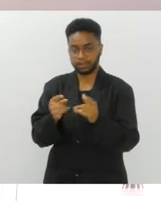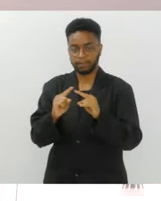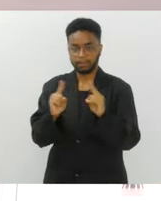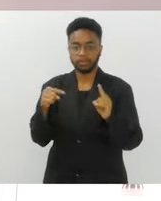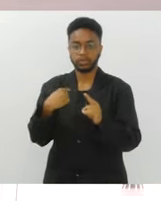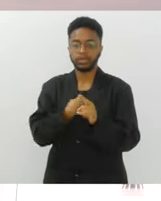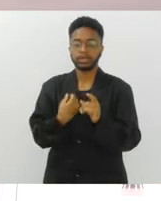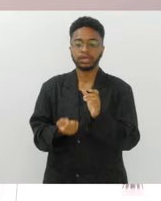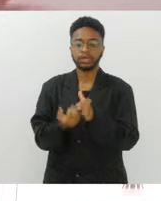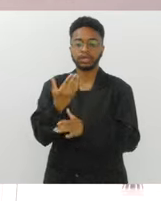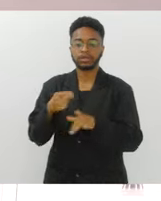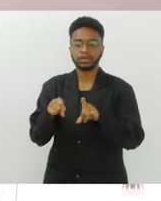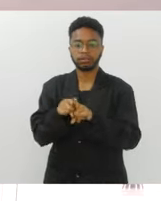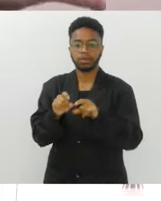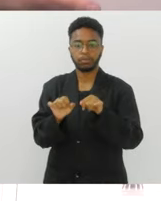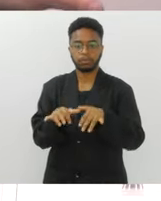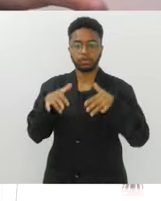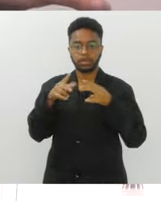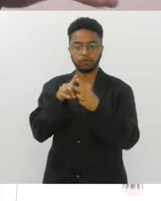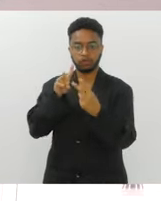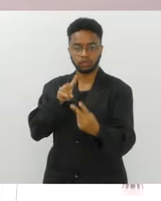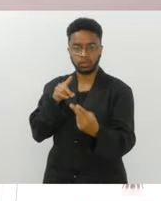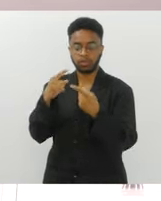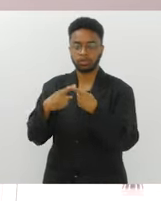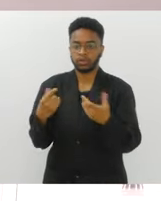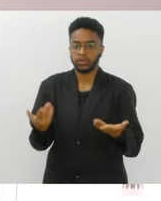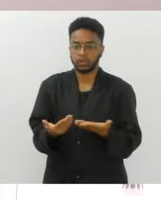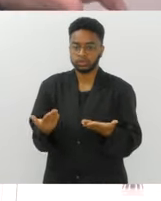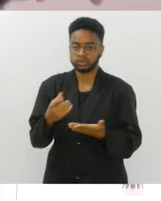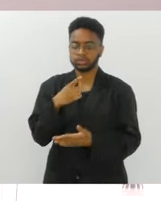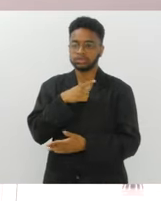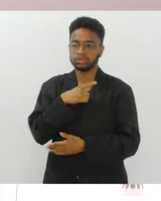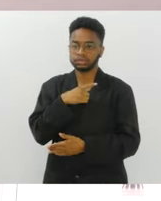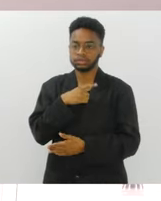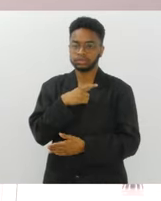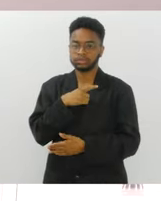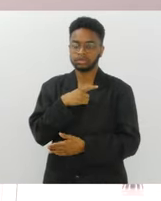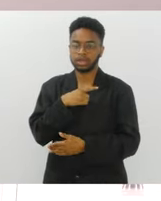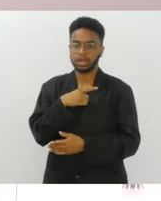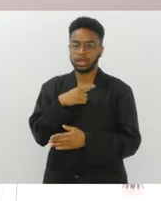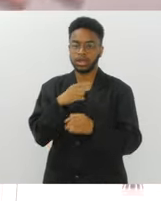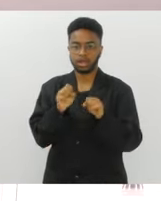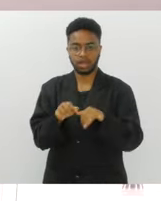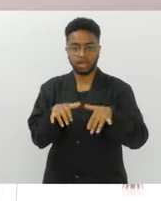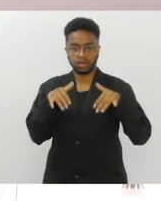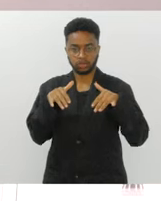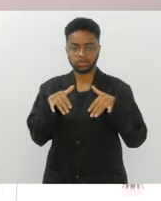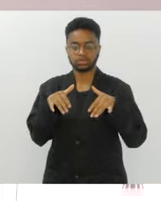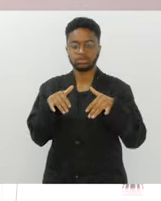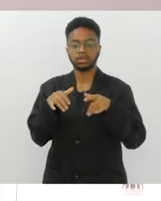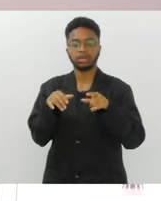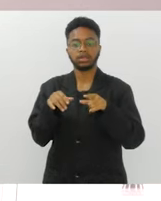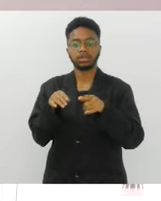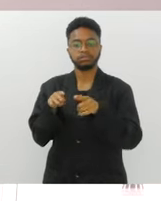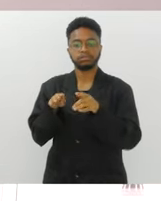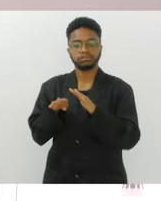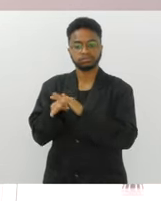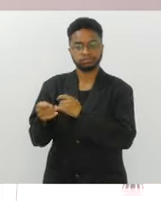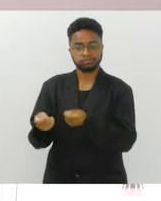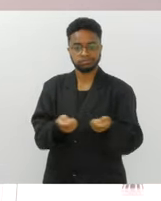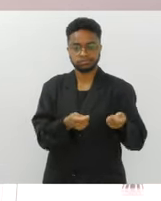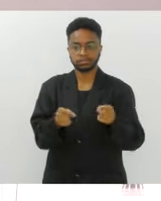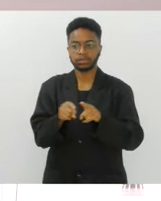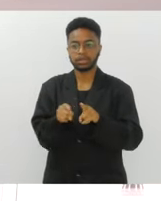criamos também o plenário virtual, então, quer dizer, hoje a gente tem as nossas audiências ordinárias, mas também temos o nosso